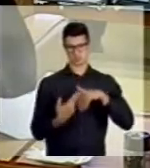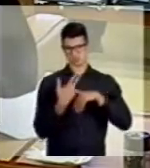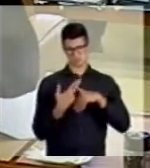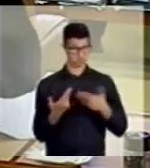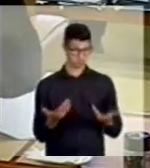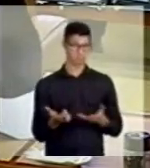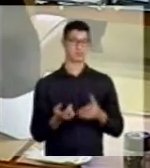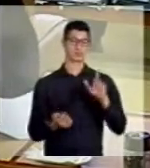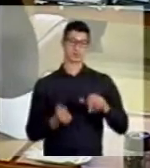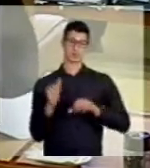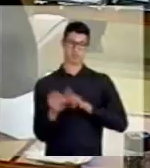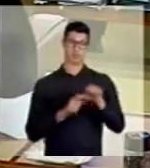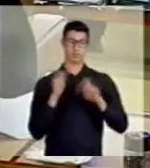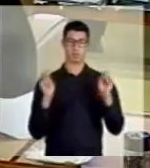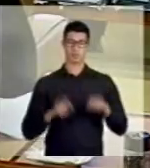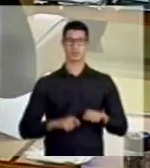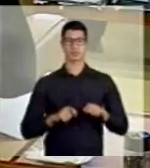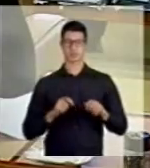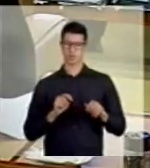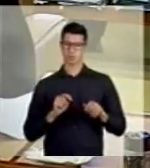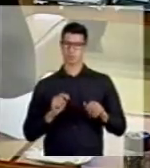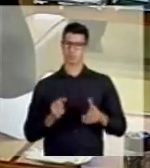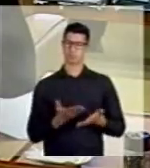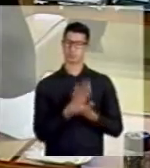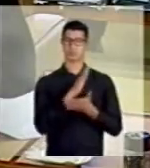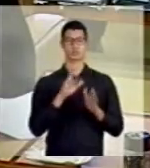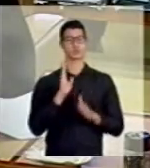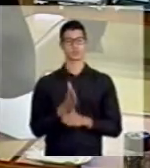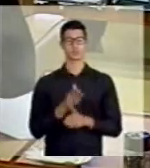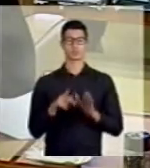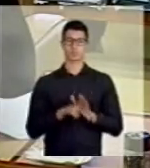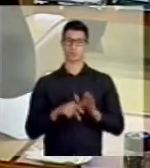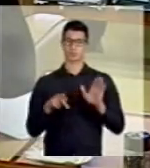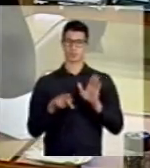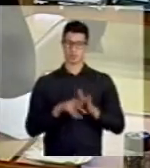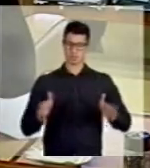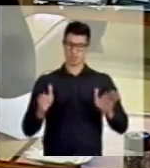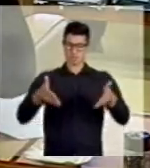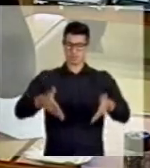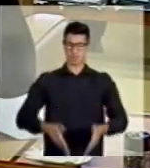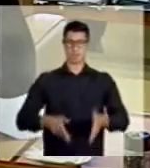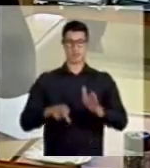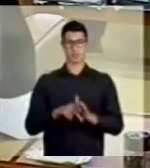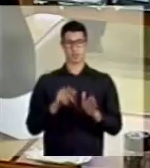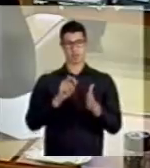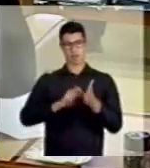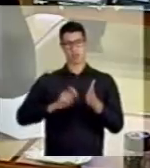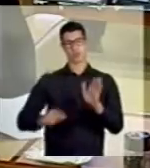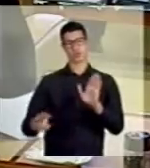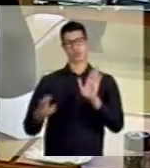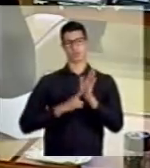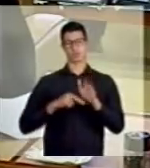sexo. Essa alteração deve ser averbada à margem do assento de nascimento, com a anotação de que o ato é realizado